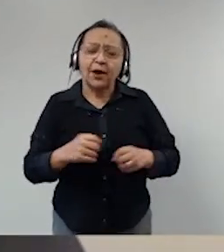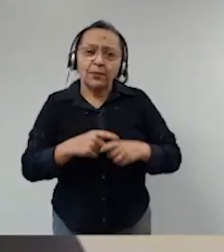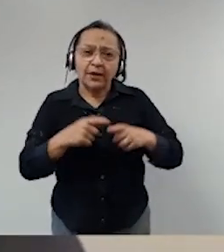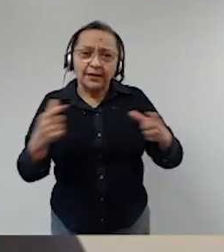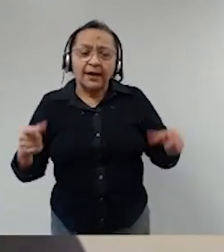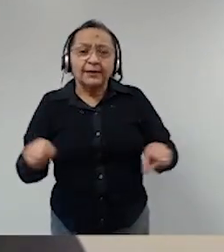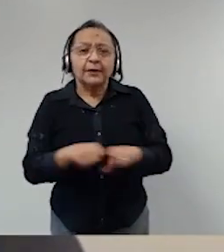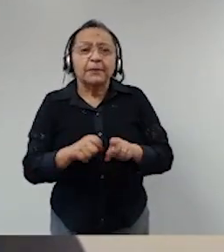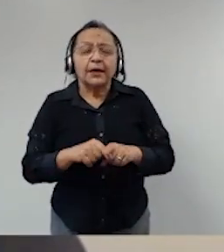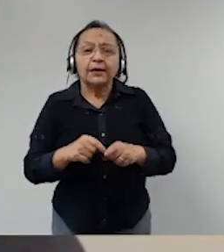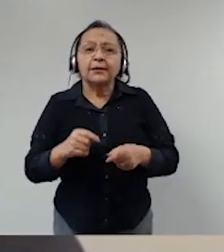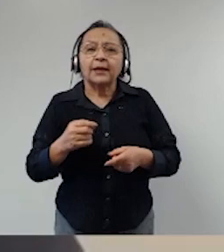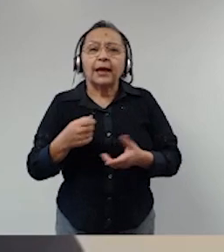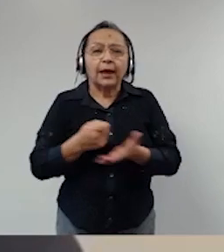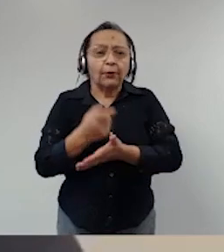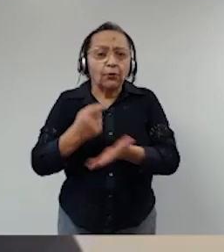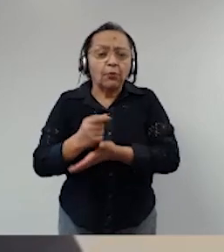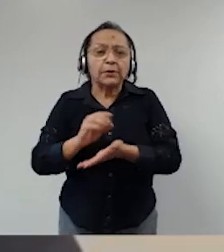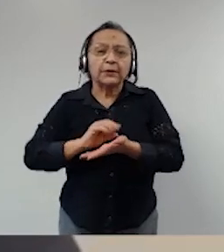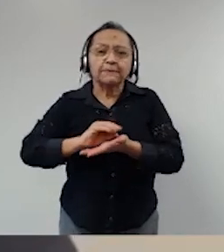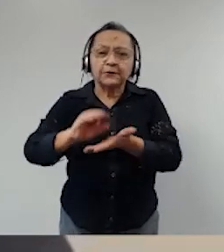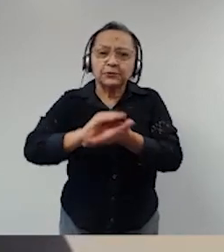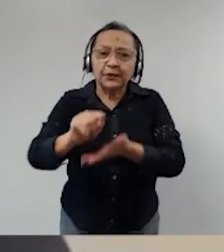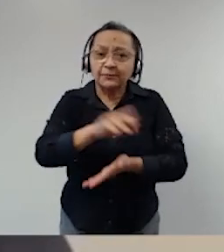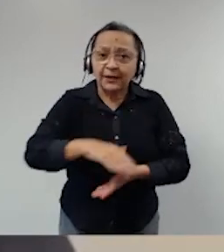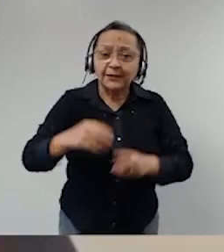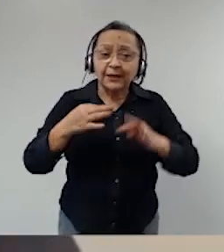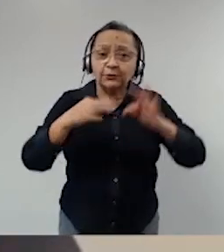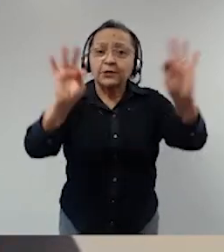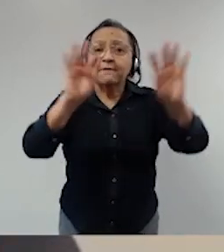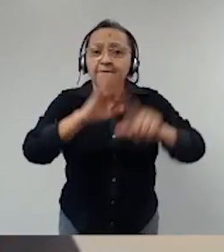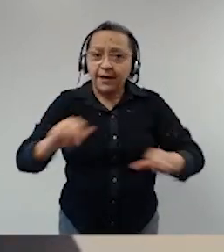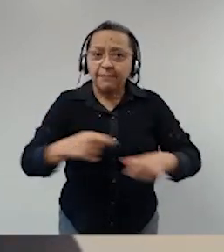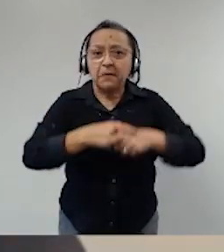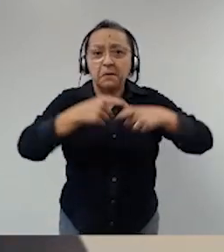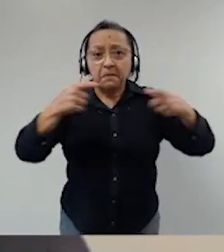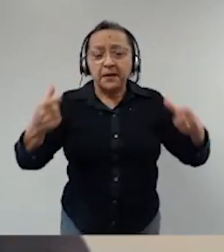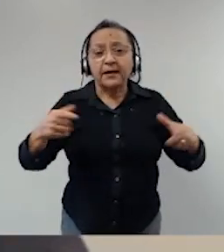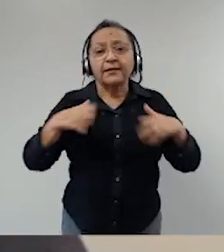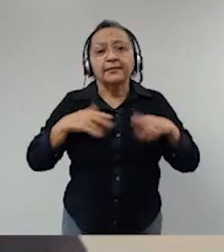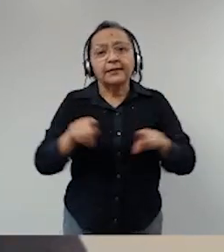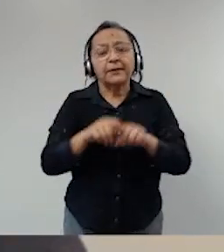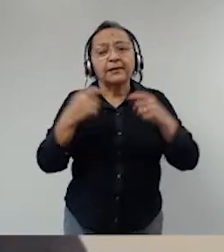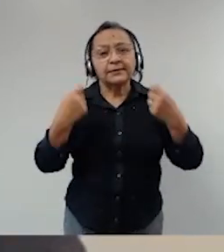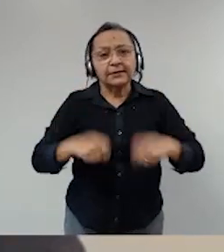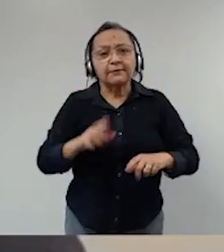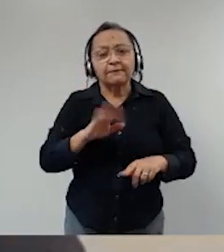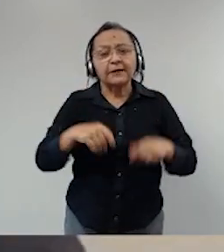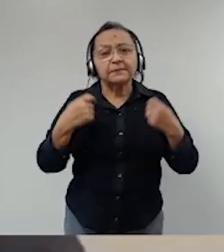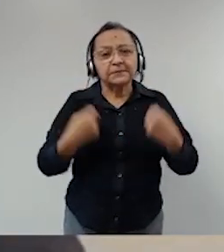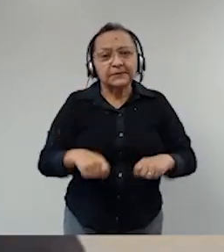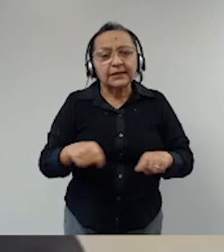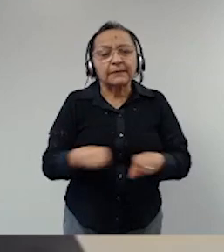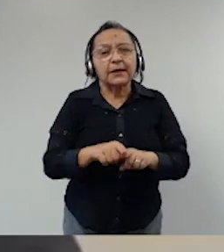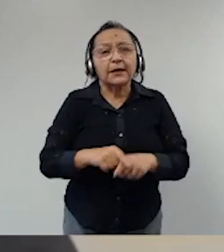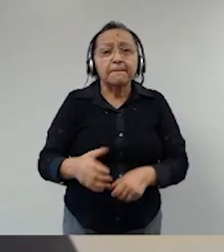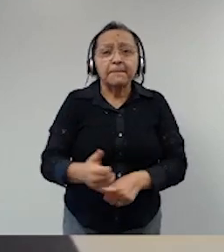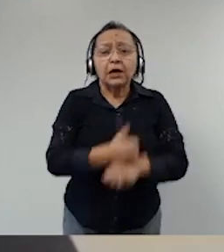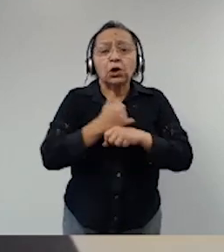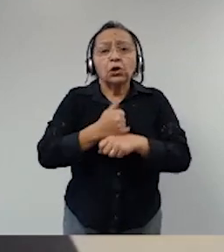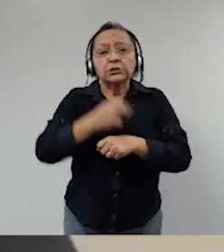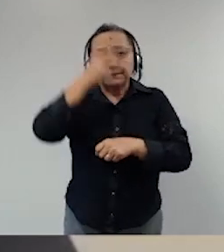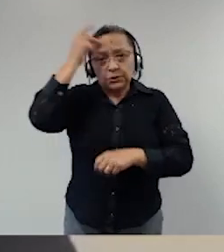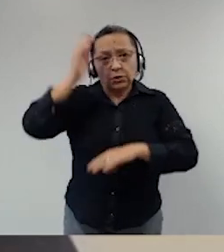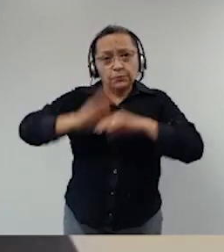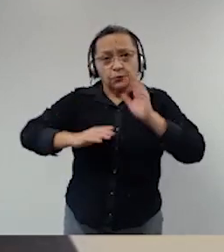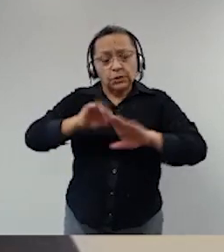na tecnologia vai aumentar e é necessário ainda mais. E vai ser preciso de melhores recursos humanos, porque as pessoas